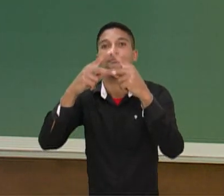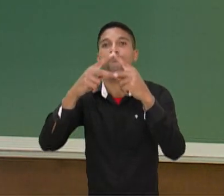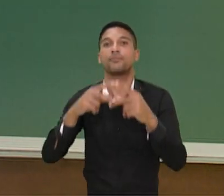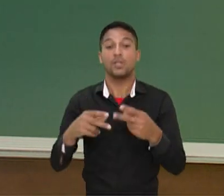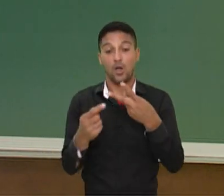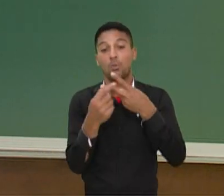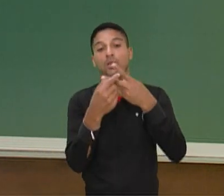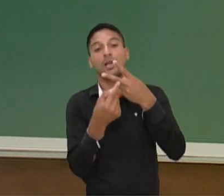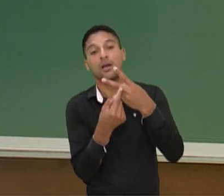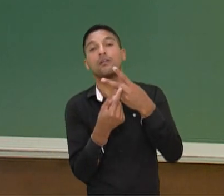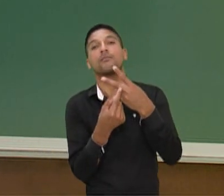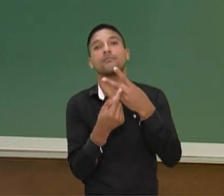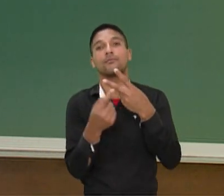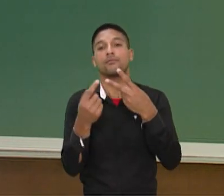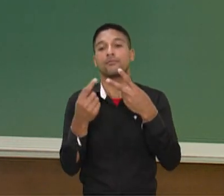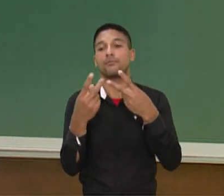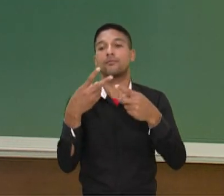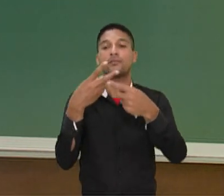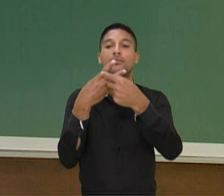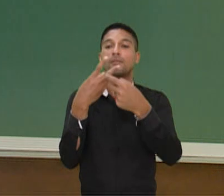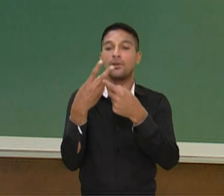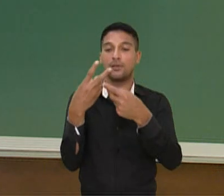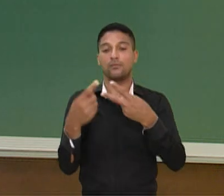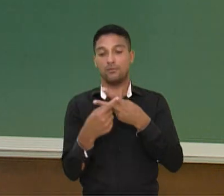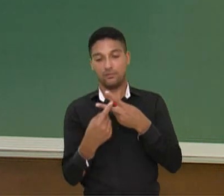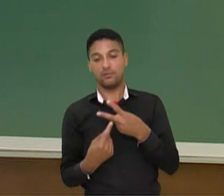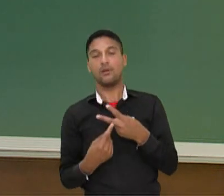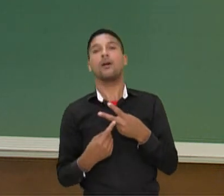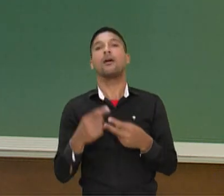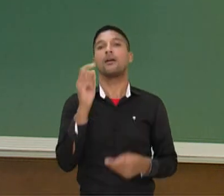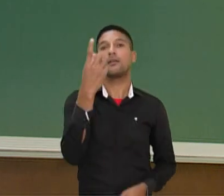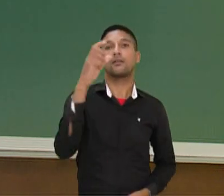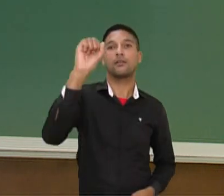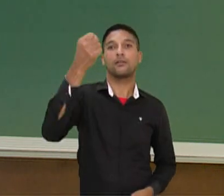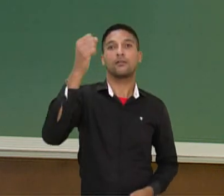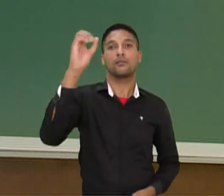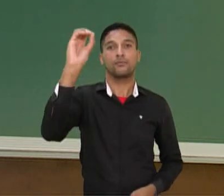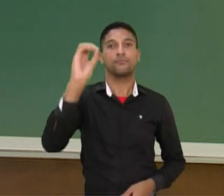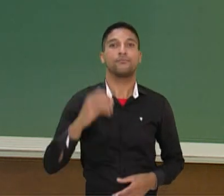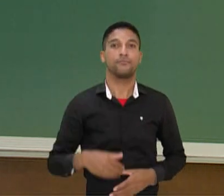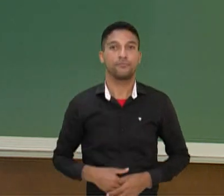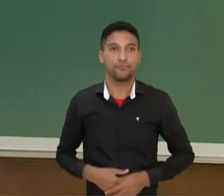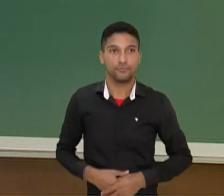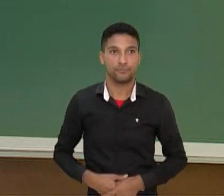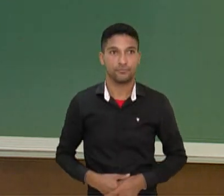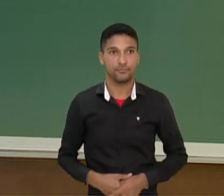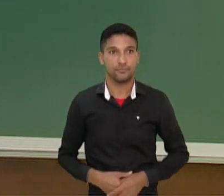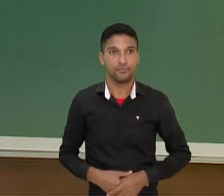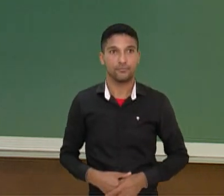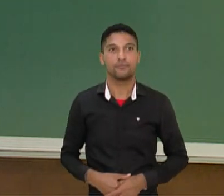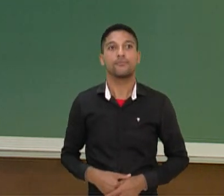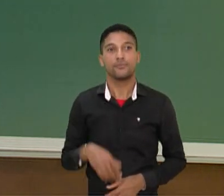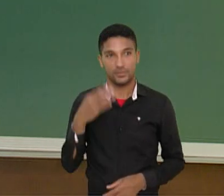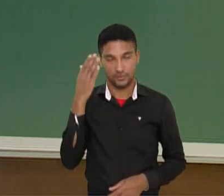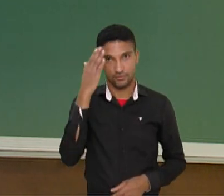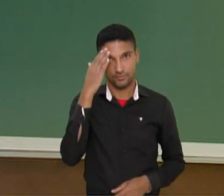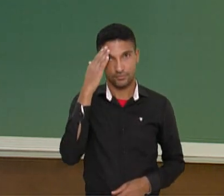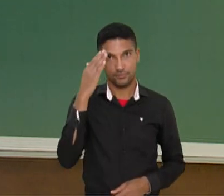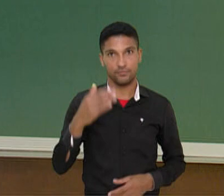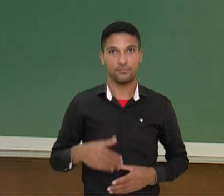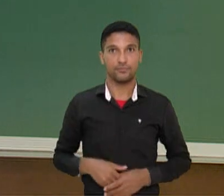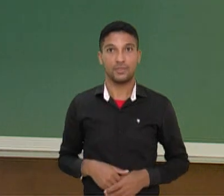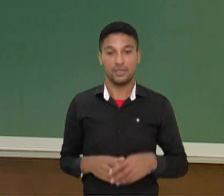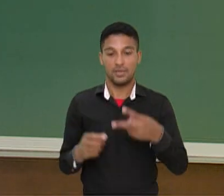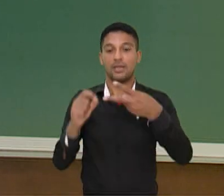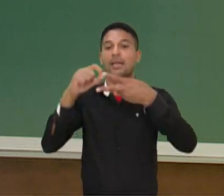para tudo que nós vamos fazer aqui. Então, a soma dos ângulos de dentro de qualquer triângulo é sempre